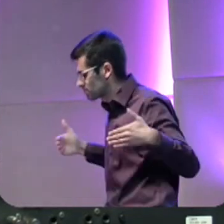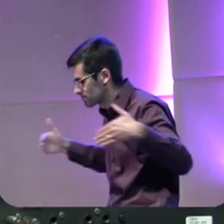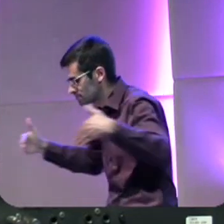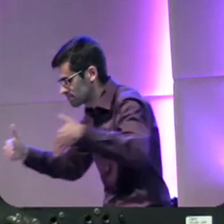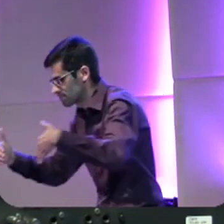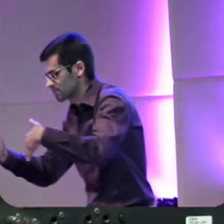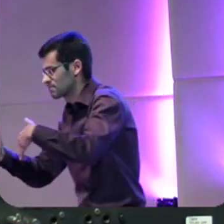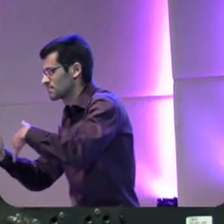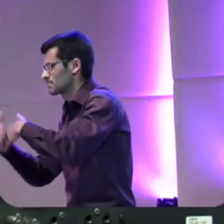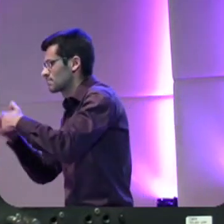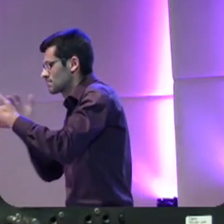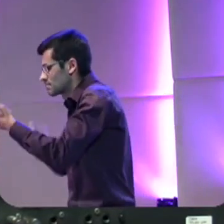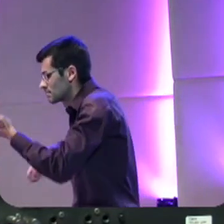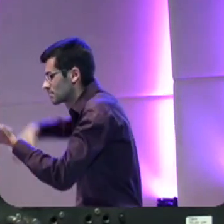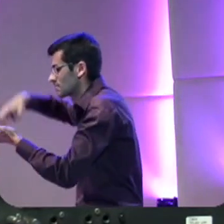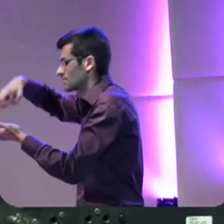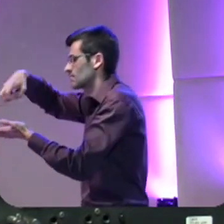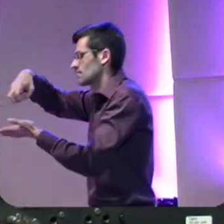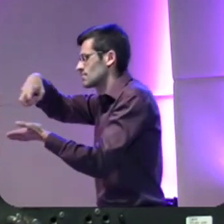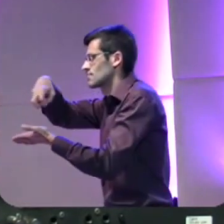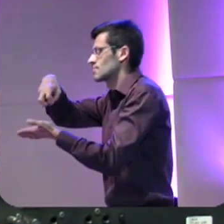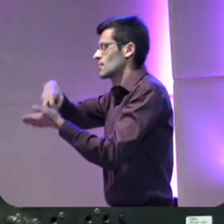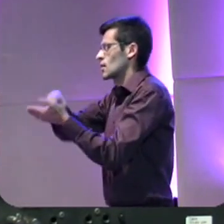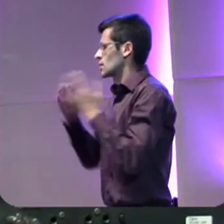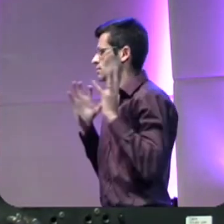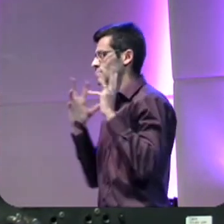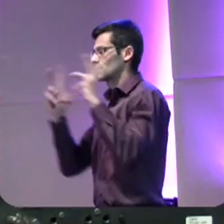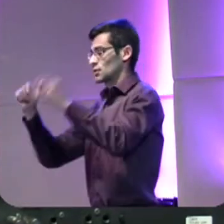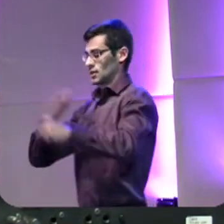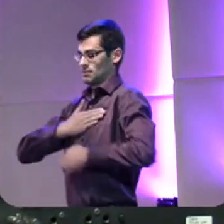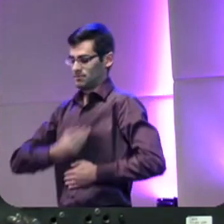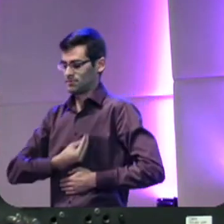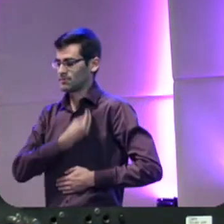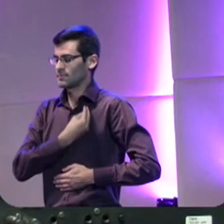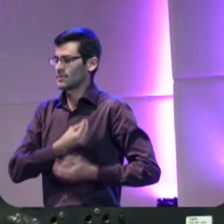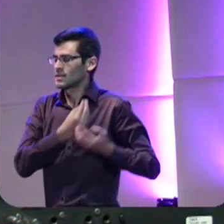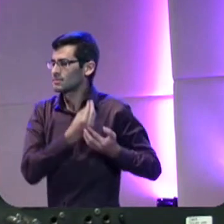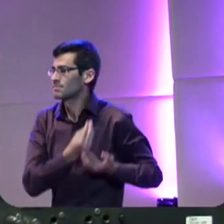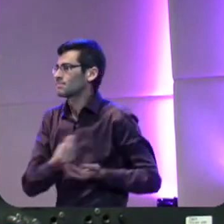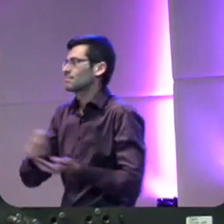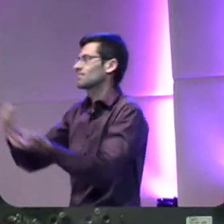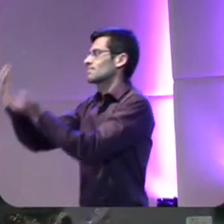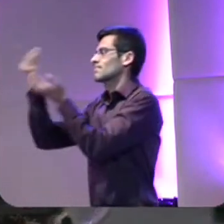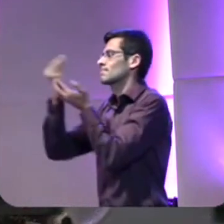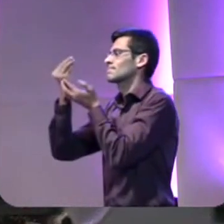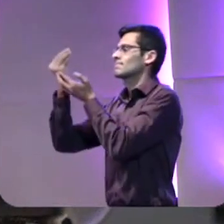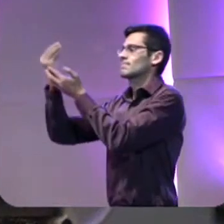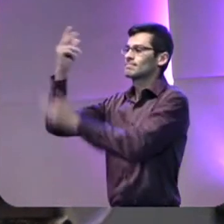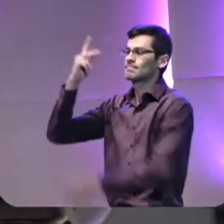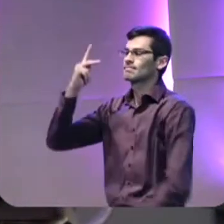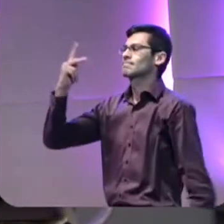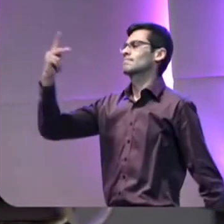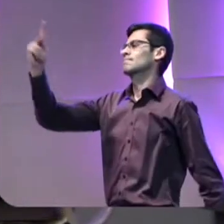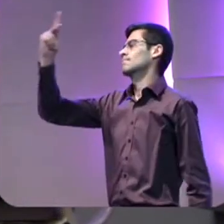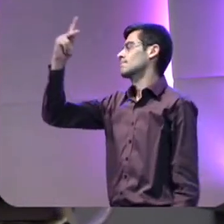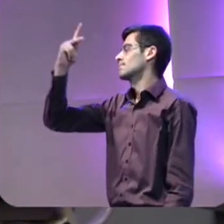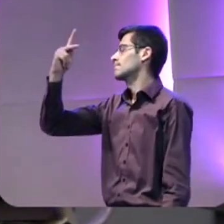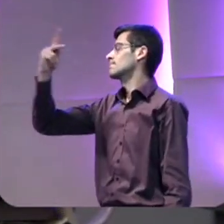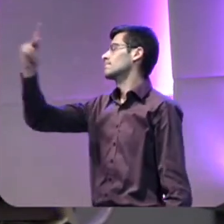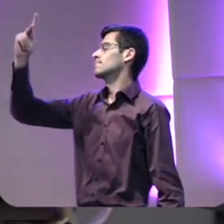ti, ó Senhor, se rende o que sou, é